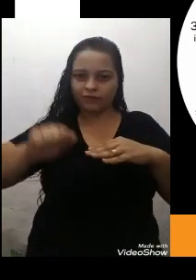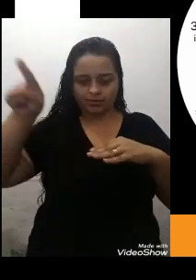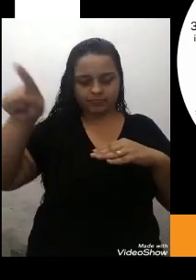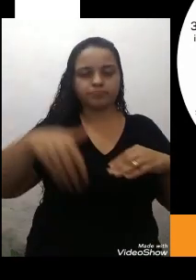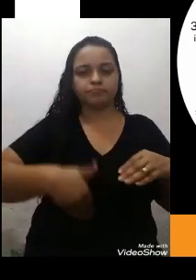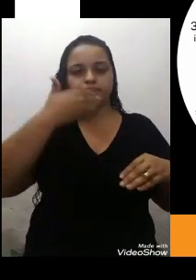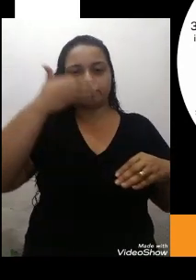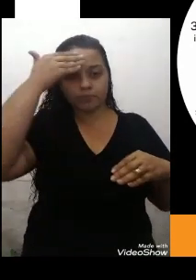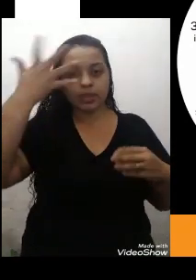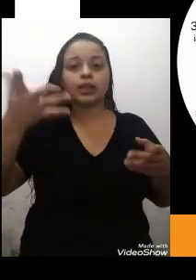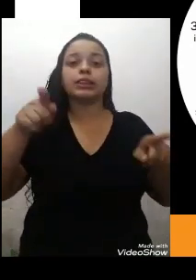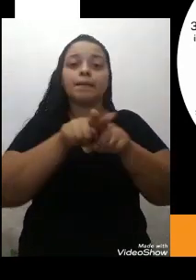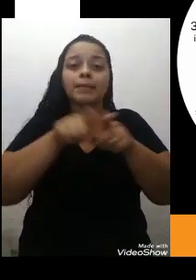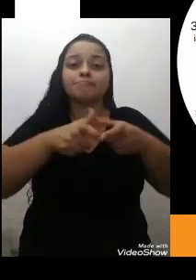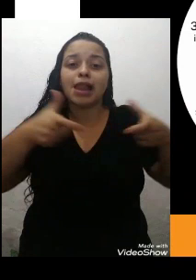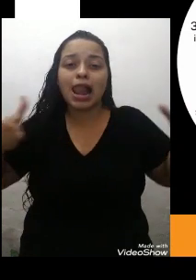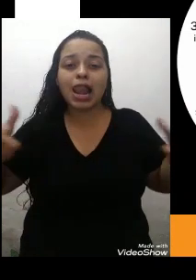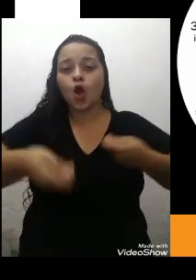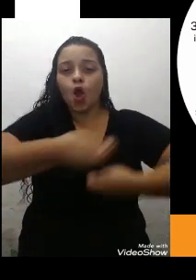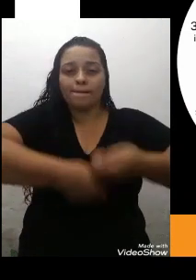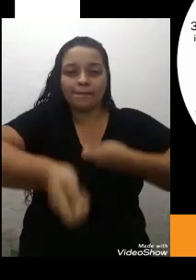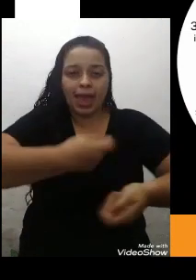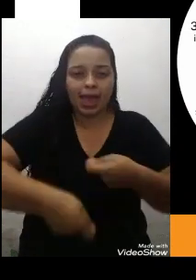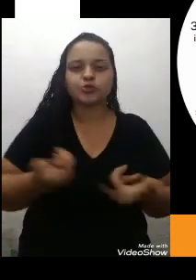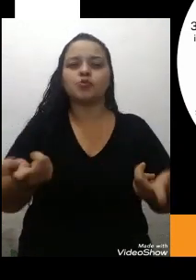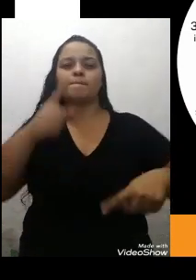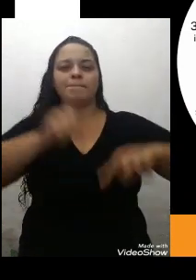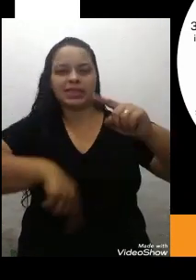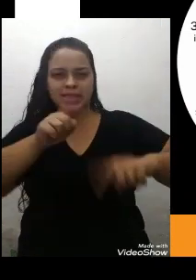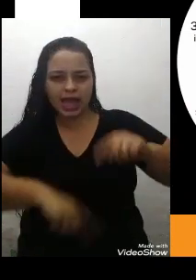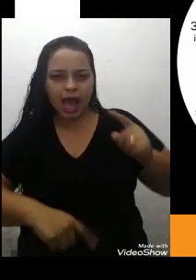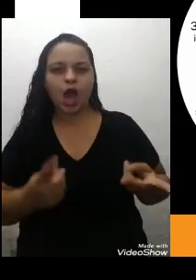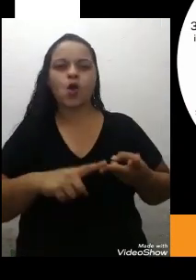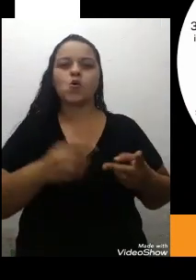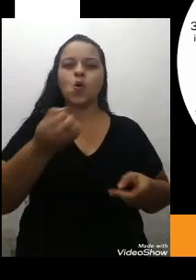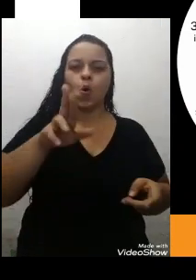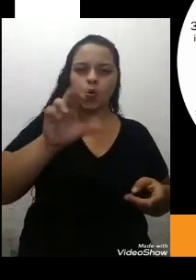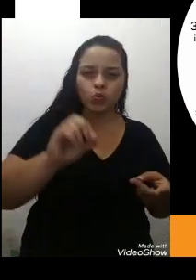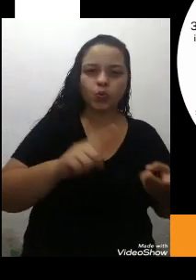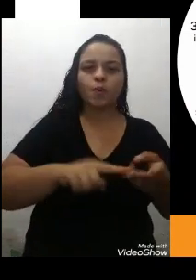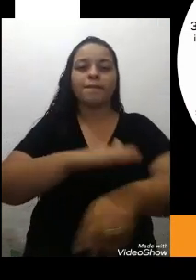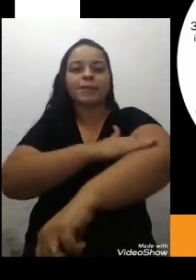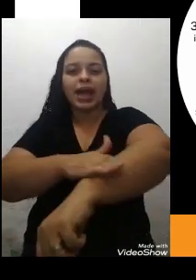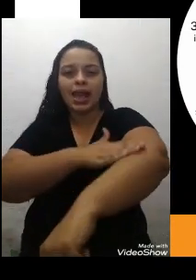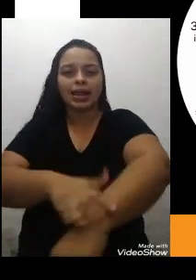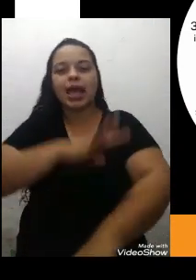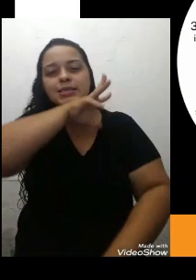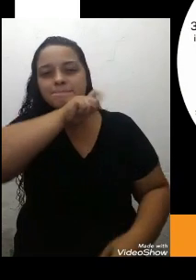muito intenso, de diversos produtos: ouro, pele de animais,